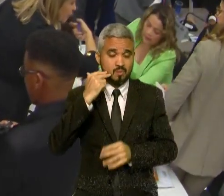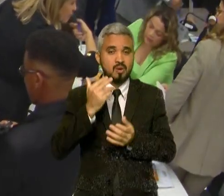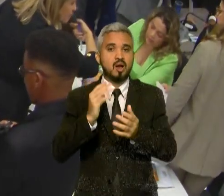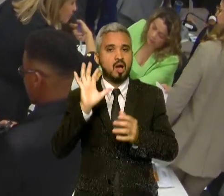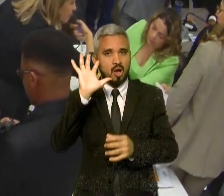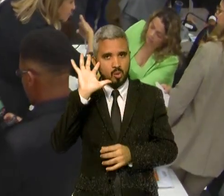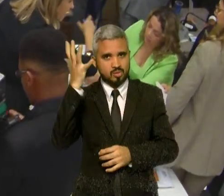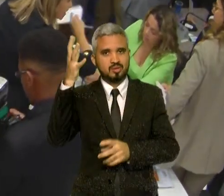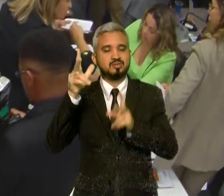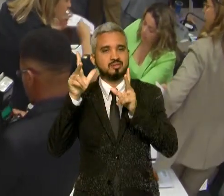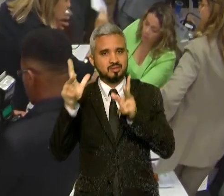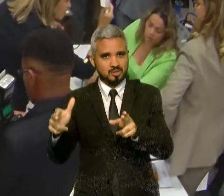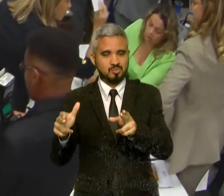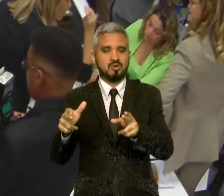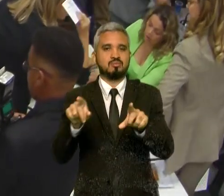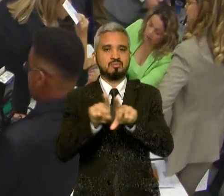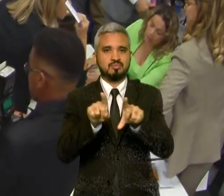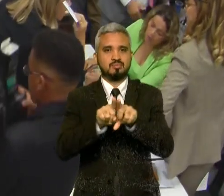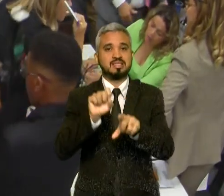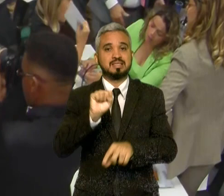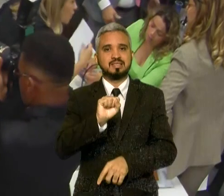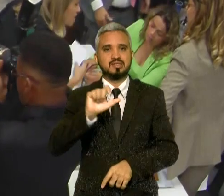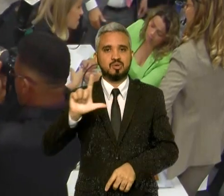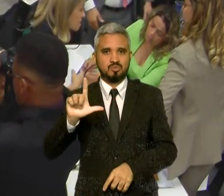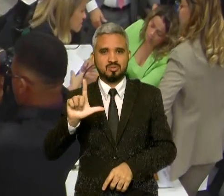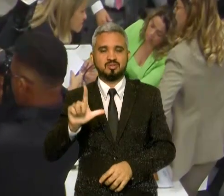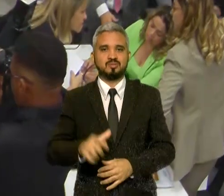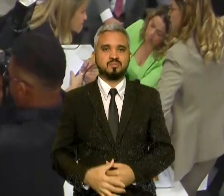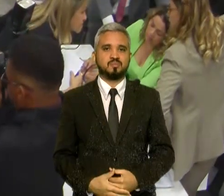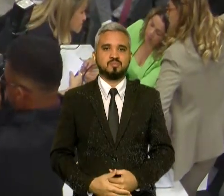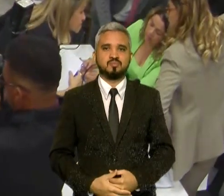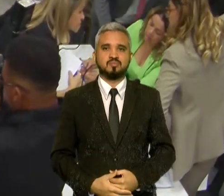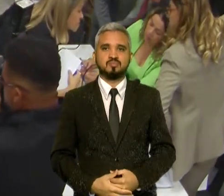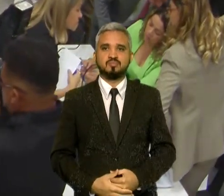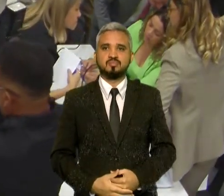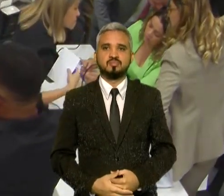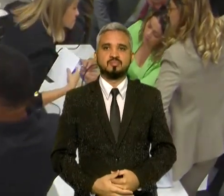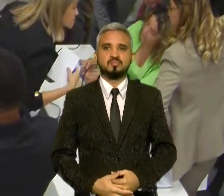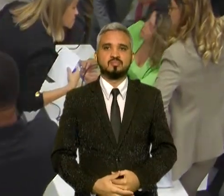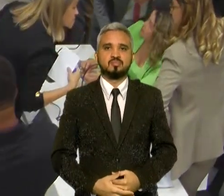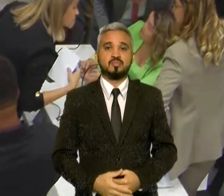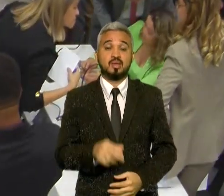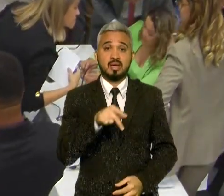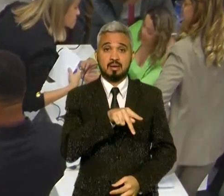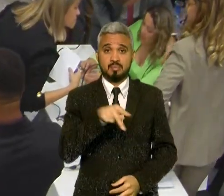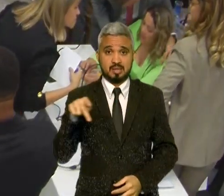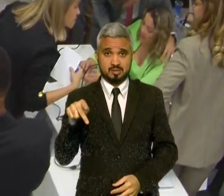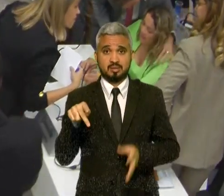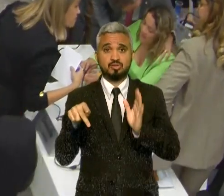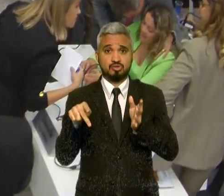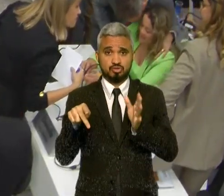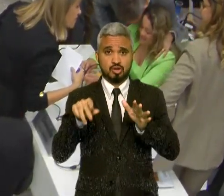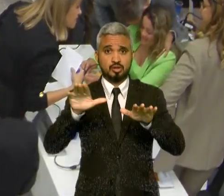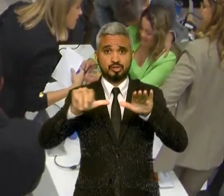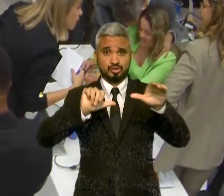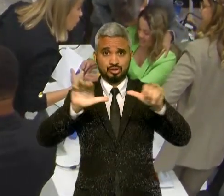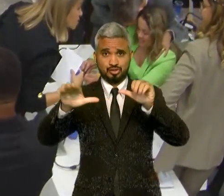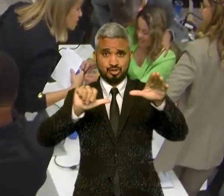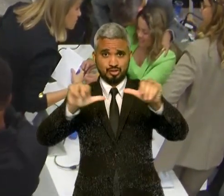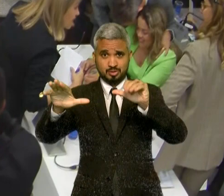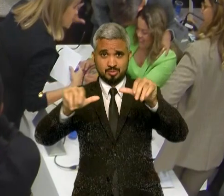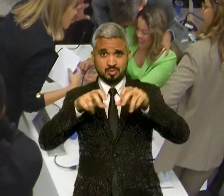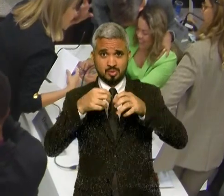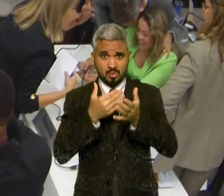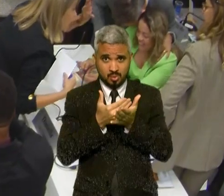acontece na Assembleia Legislativa de São Luís. A presidente já está chamando para o início da sessão.